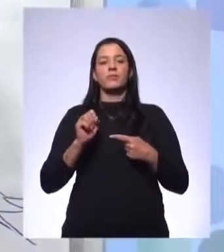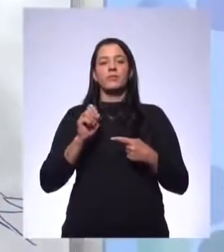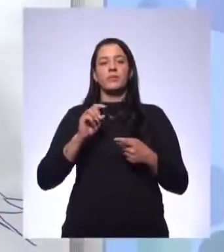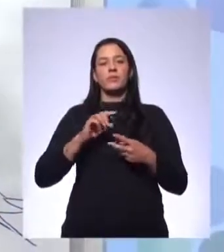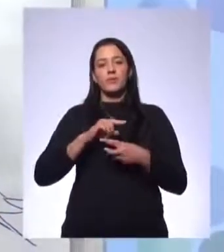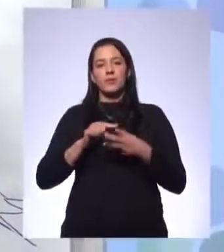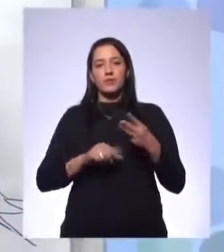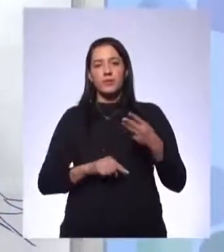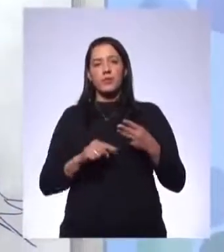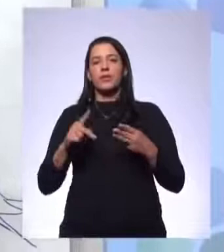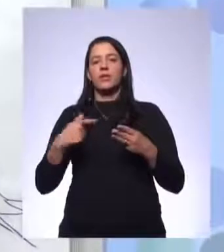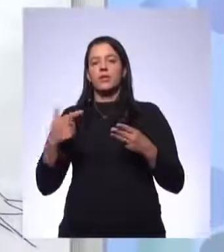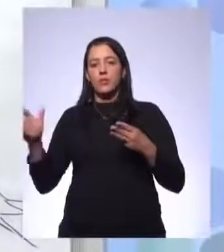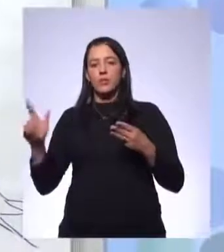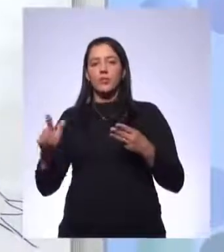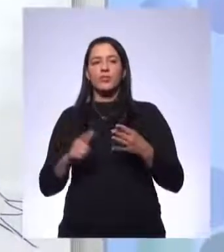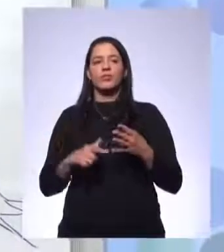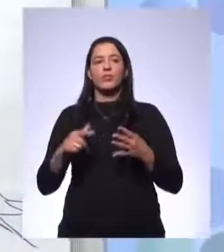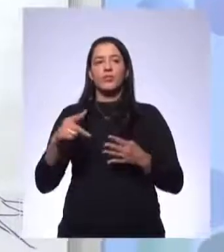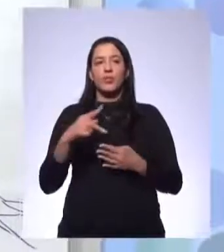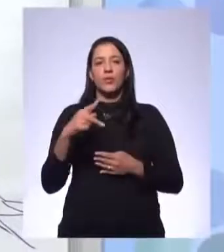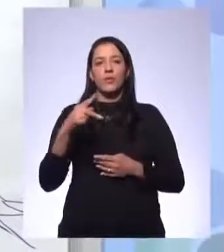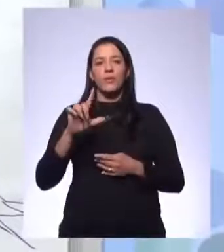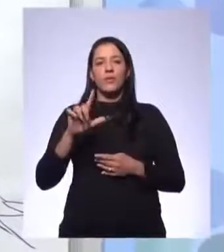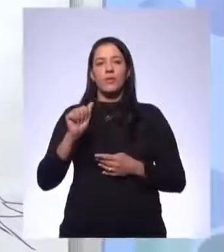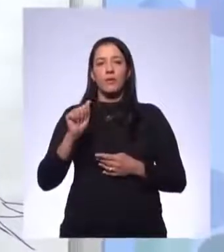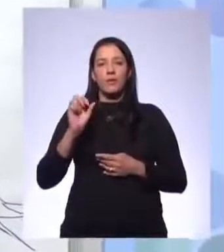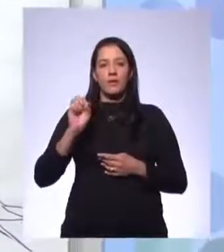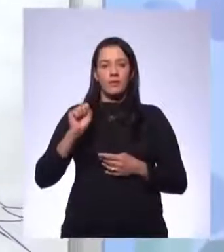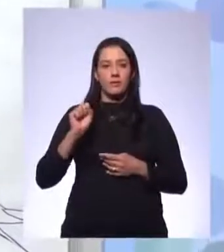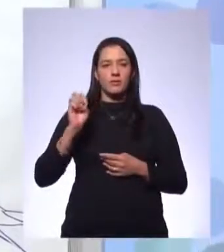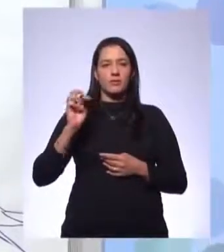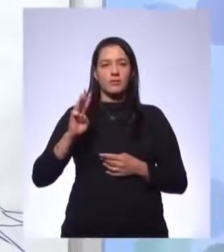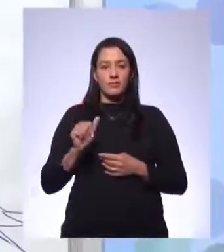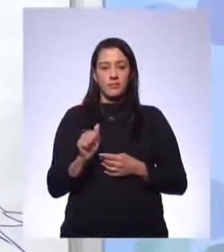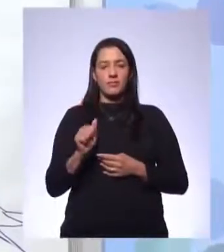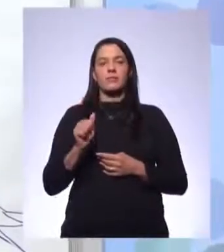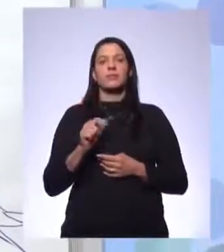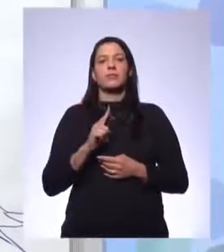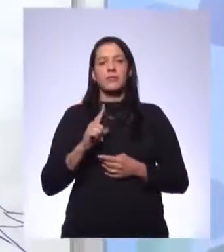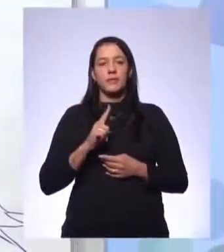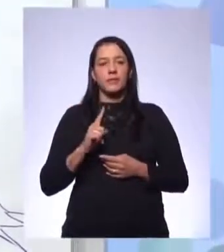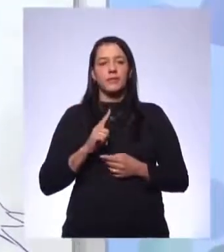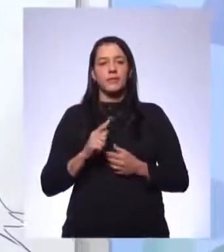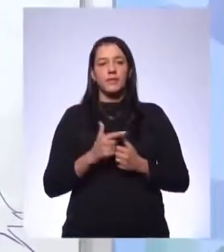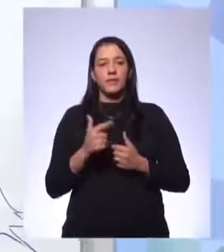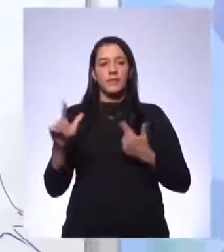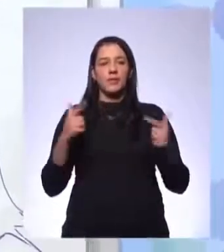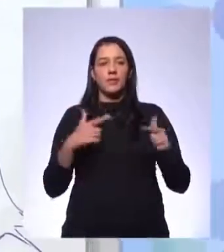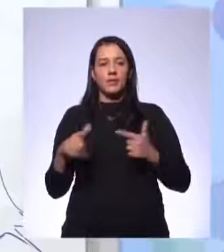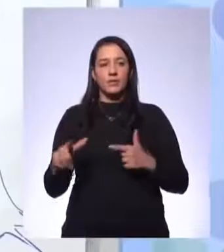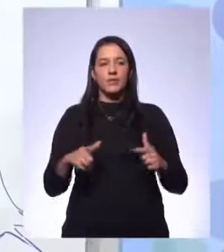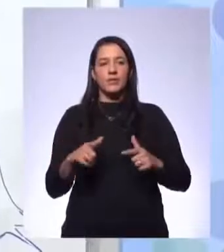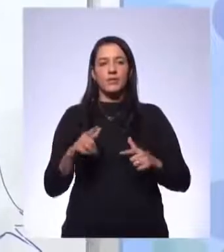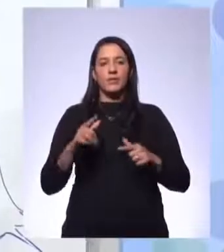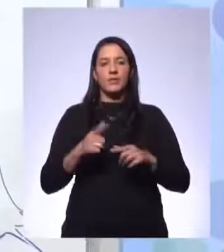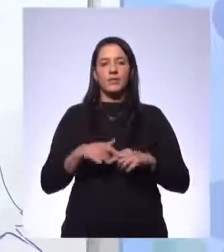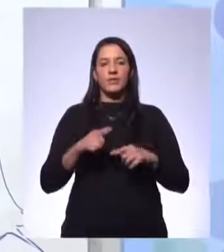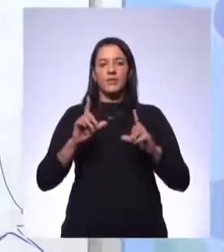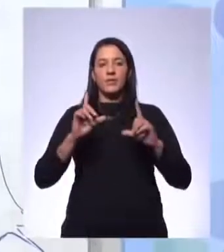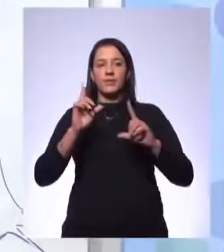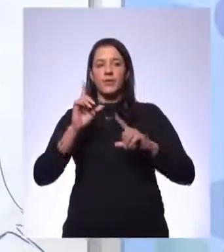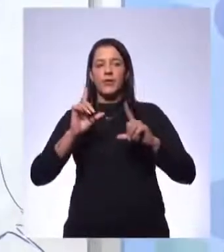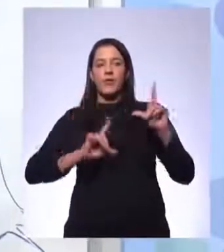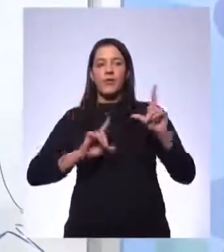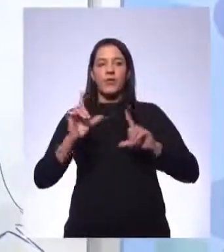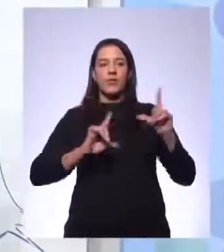gasoso e plasma. Tem TV até de plasma aí que o pessoal vende aí, numa casa que chama... É uma loja que tem o nome de uma